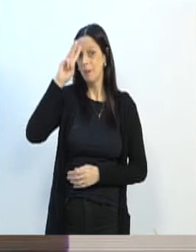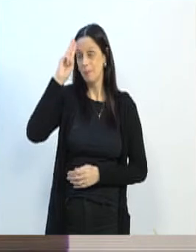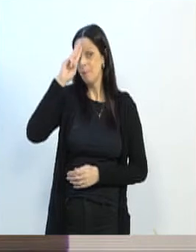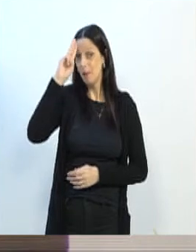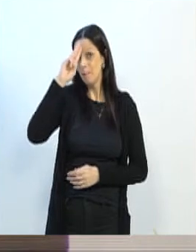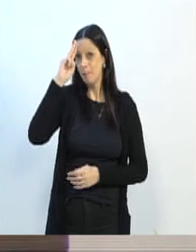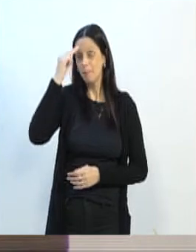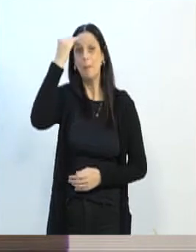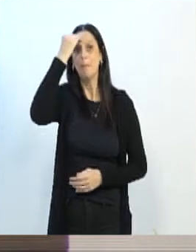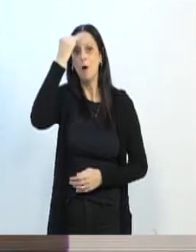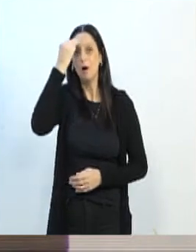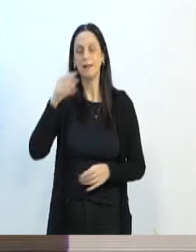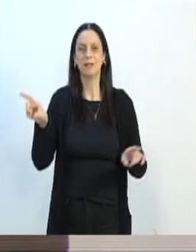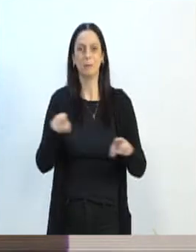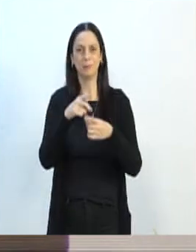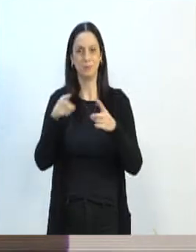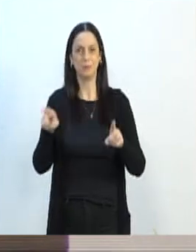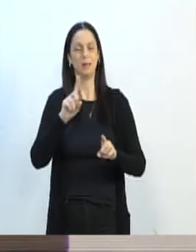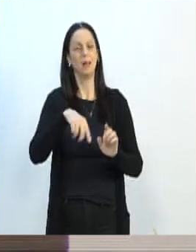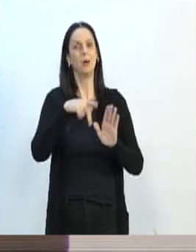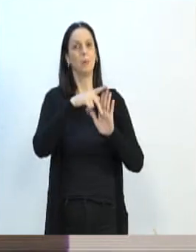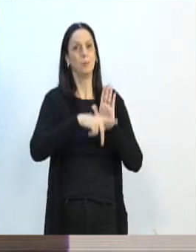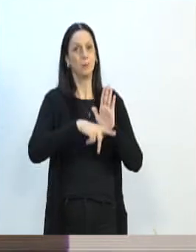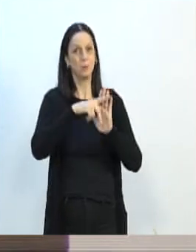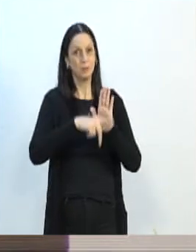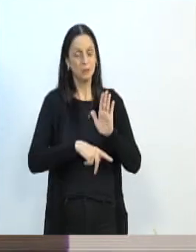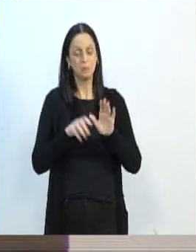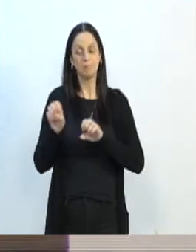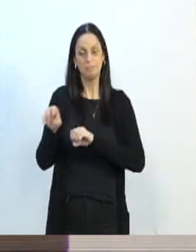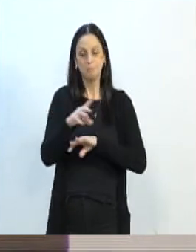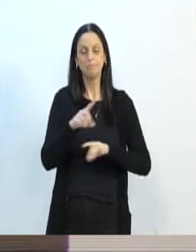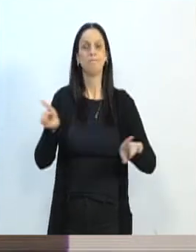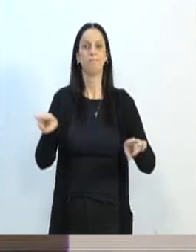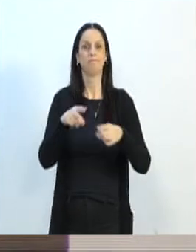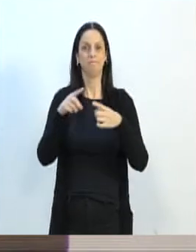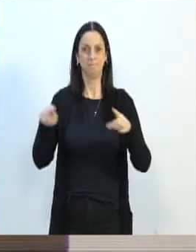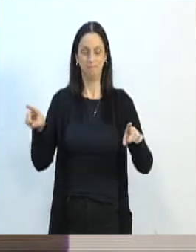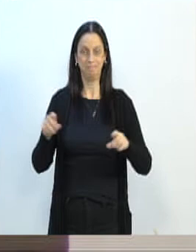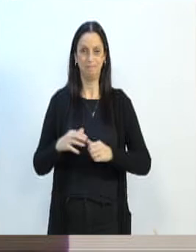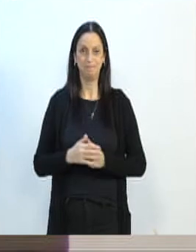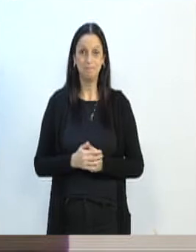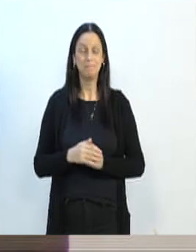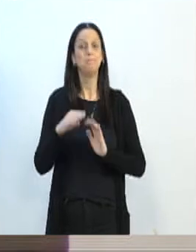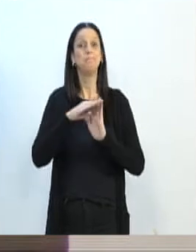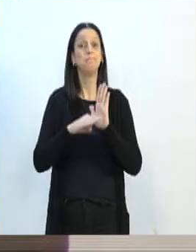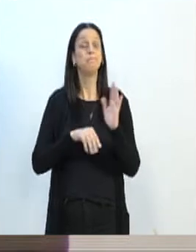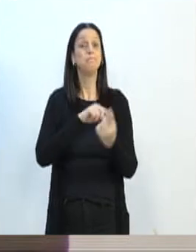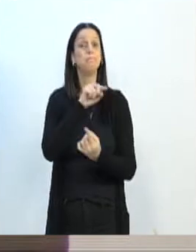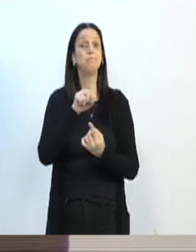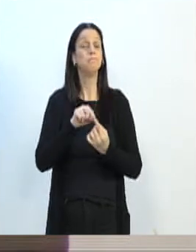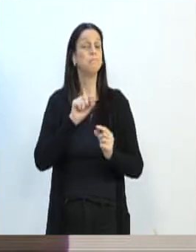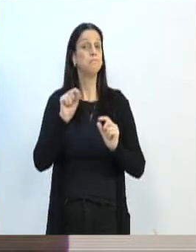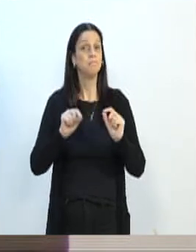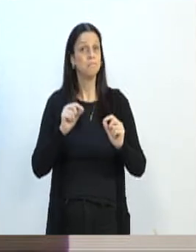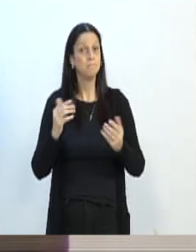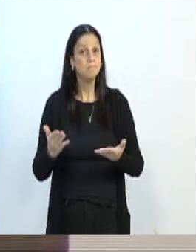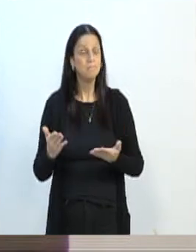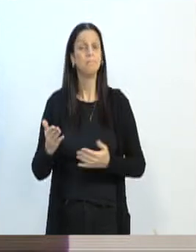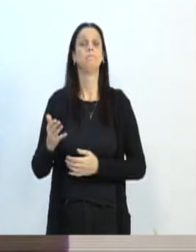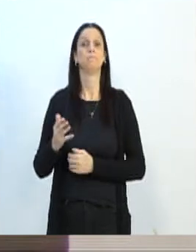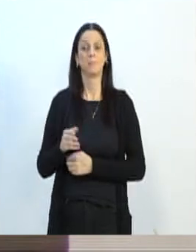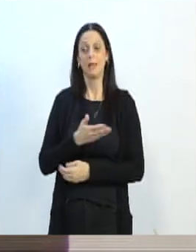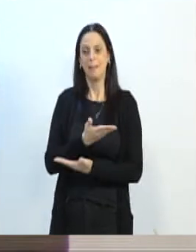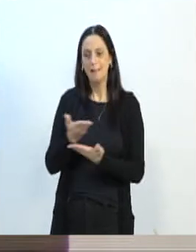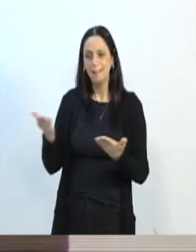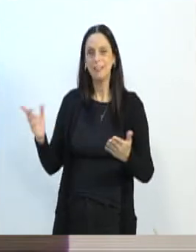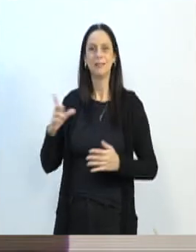programa desenvolvido e executado pelo Espaço Can Aulas de Música. O referido programa tem como objetivo central a melhoria da qualidade